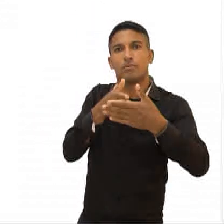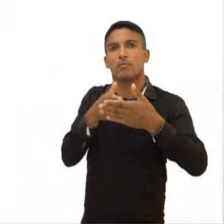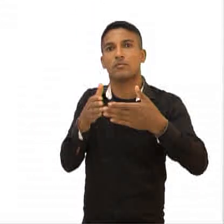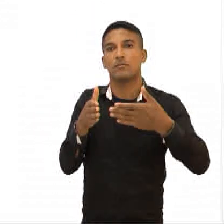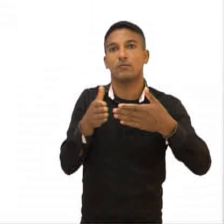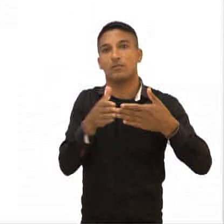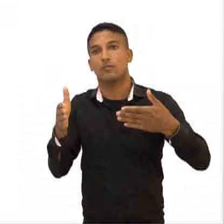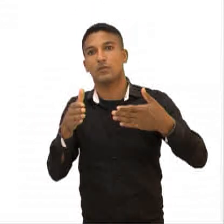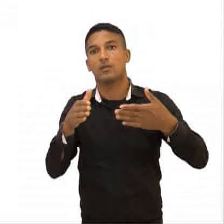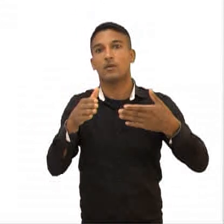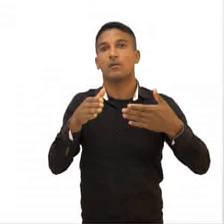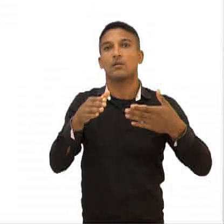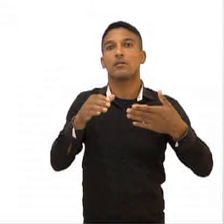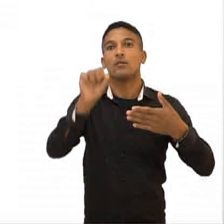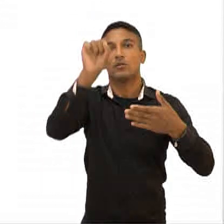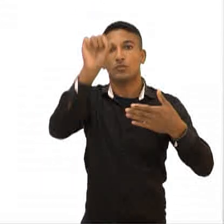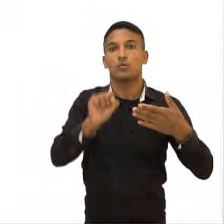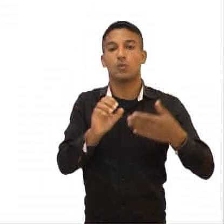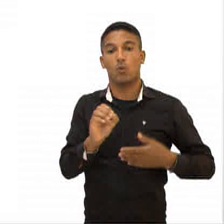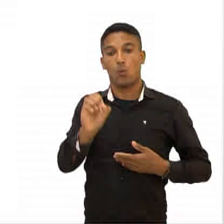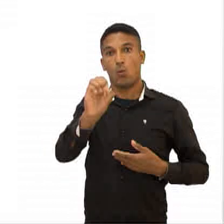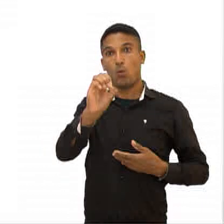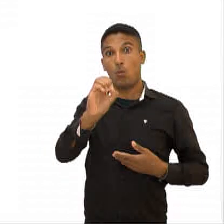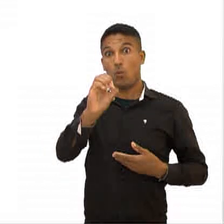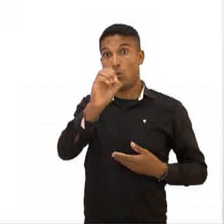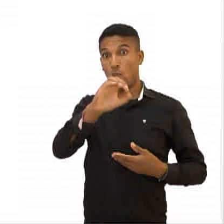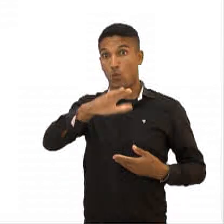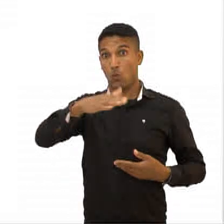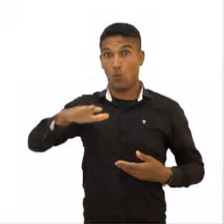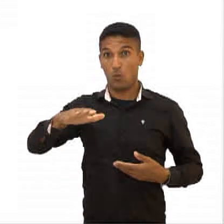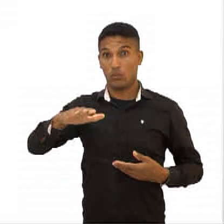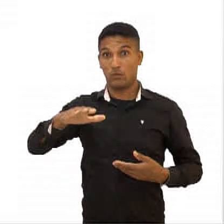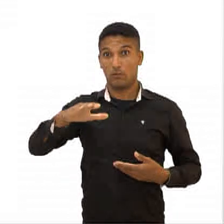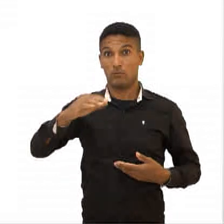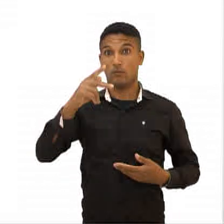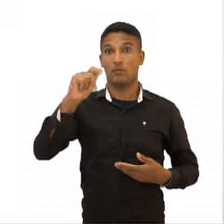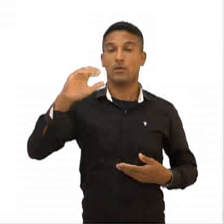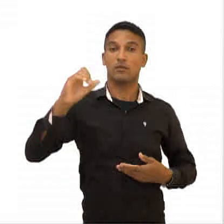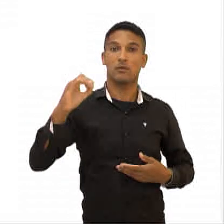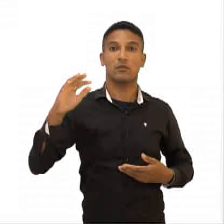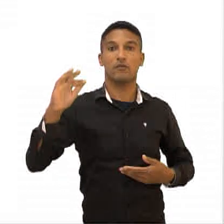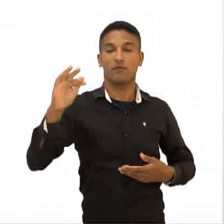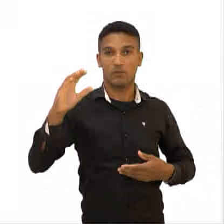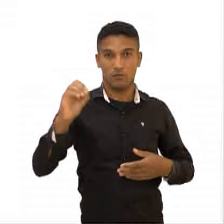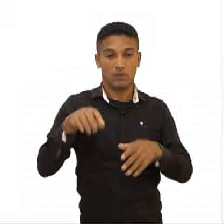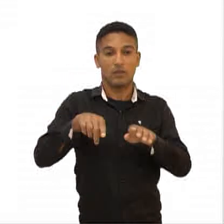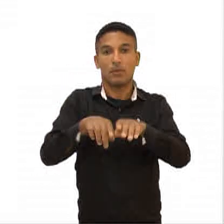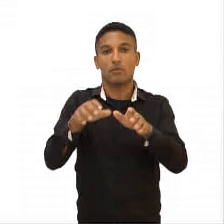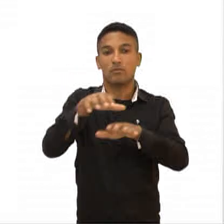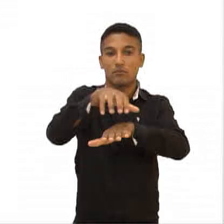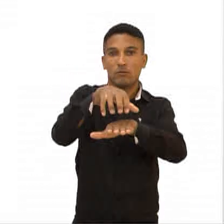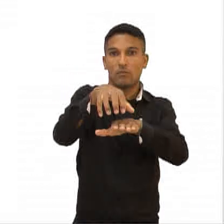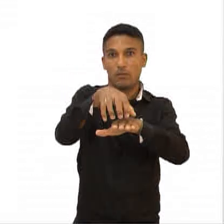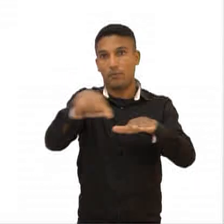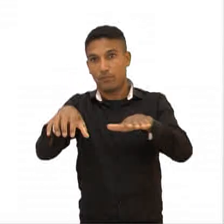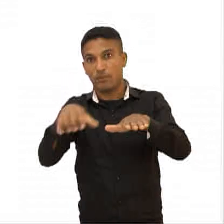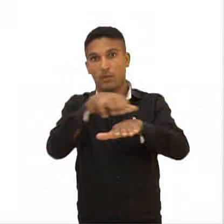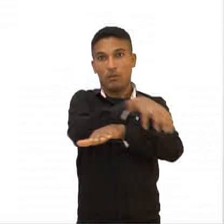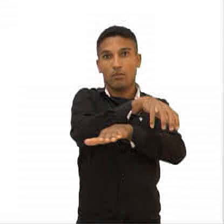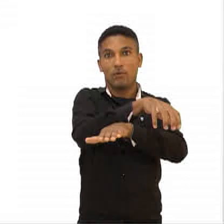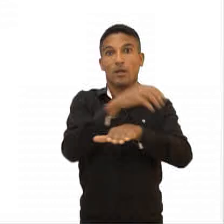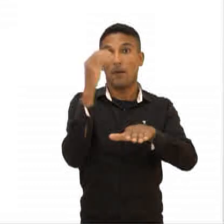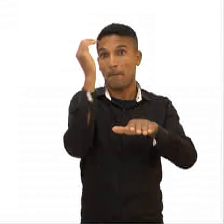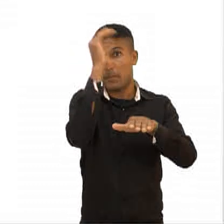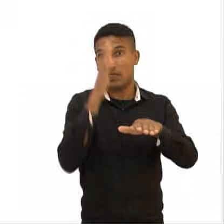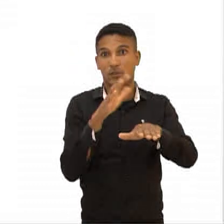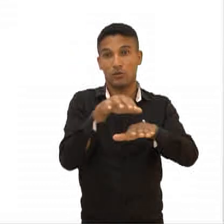hacia o sur, limita com Chile, ao oriente com Bolívia e Brasil, e com Colômbia e Equador hacia o norte. Então, ele tem